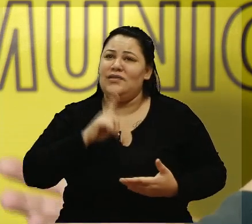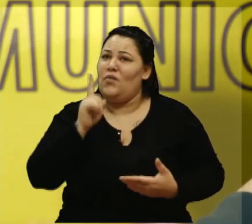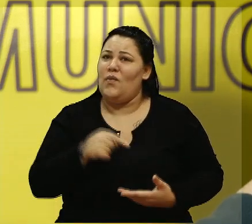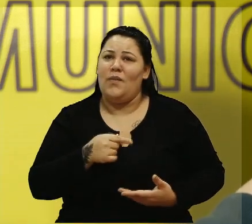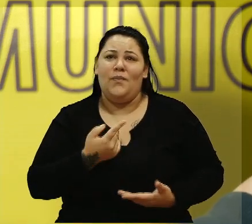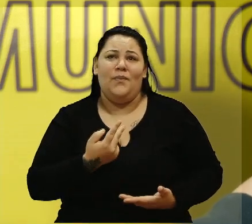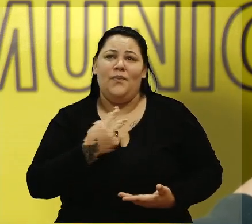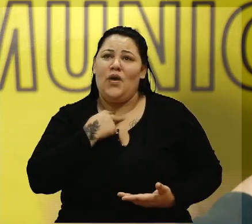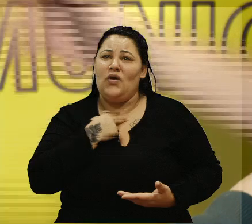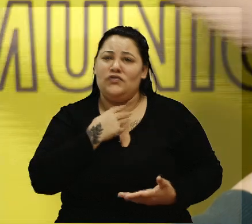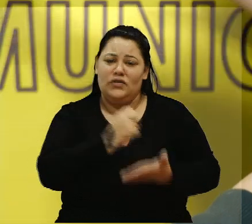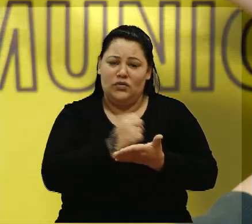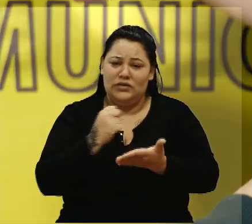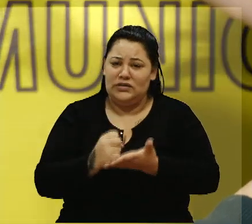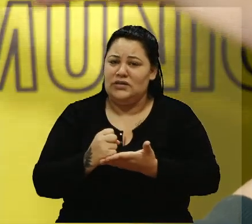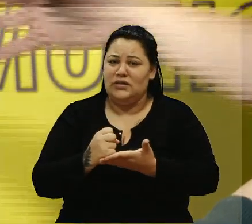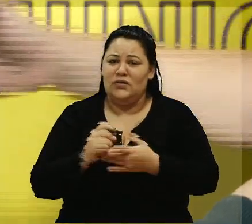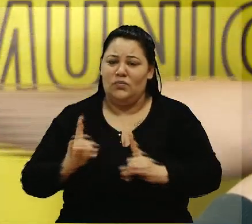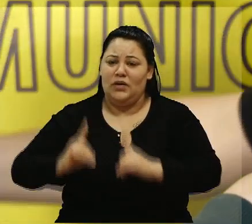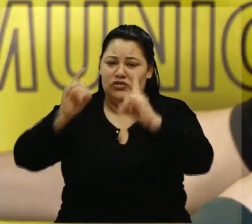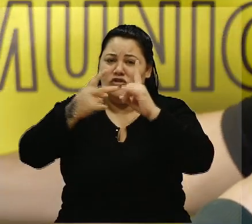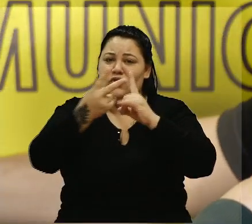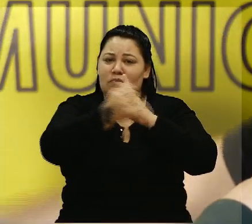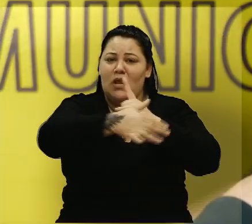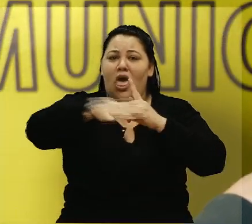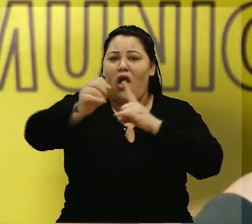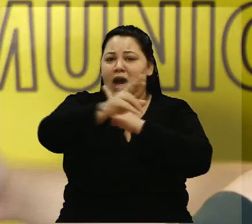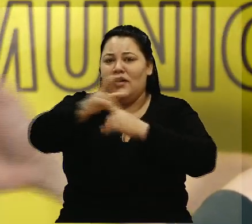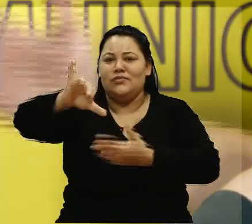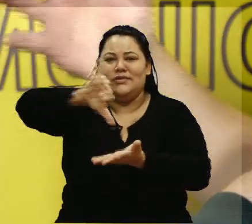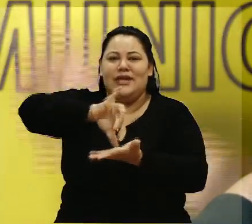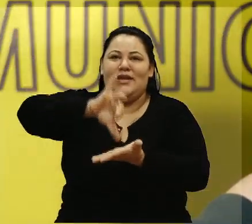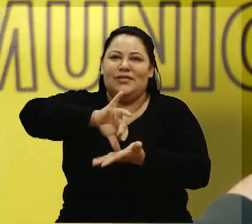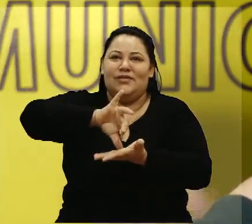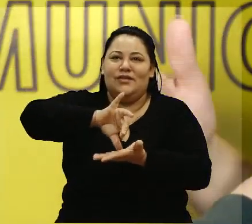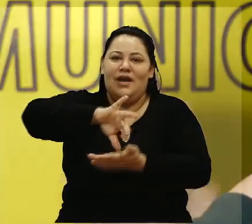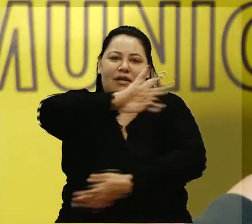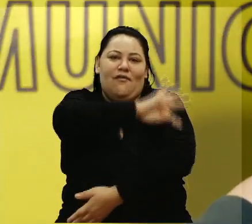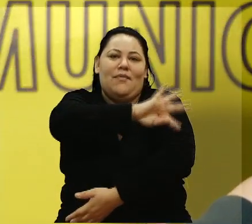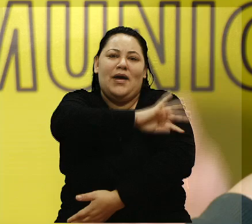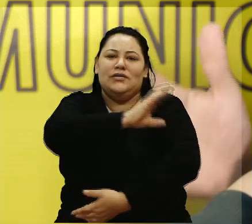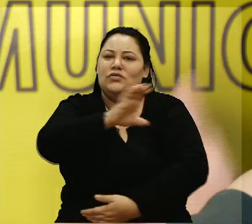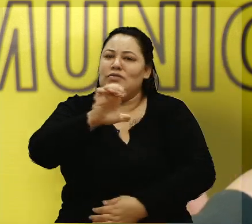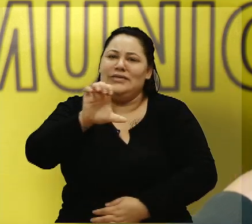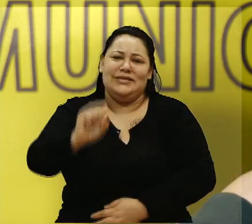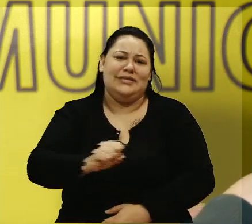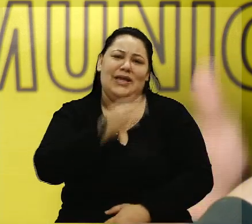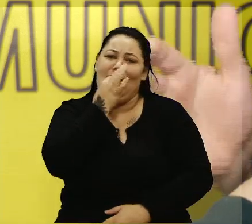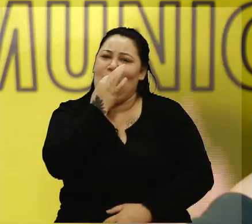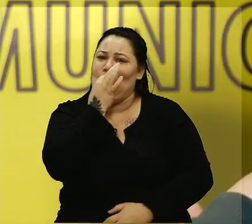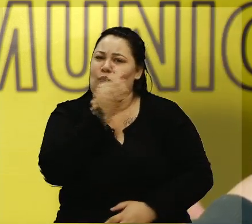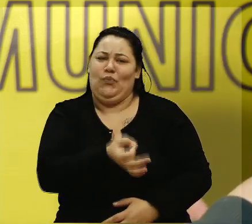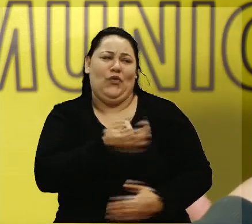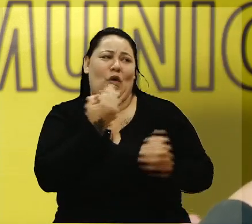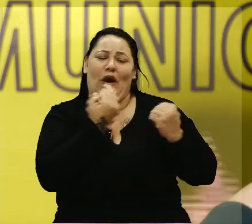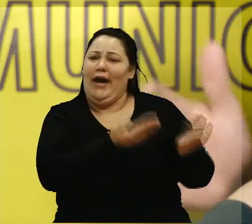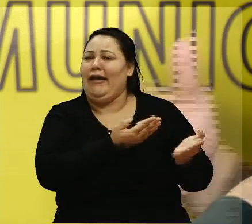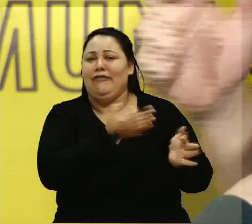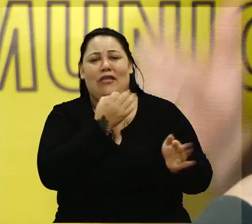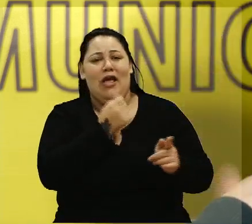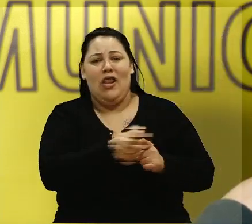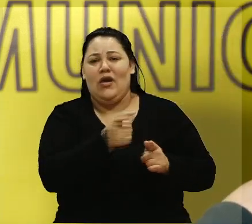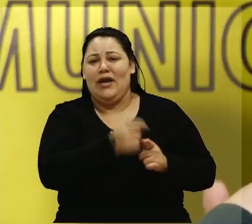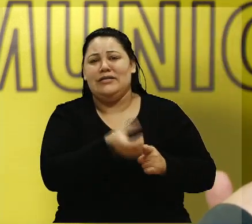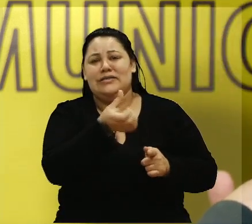uma contratação de um prédio de 2 milhões de reais no centro, ou mais do que isso. A farmácia do CIES é um exemplo da tragédia dos aluguéis da nossa cidade.